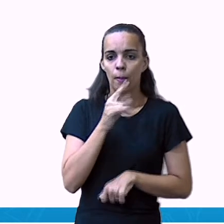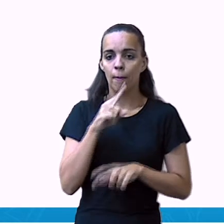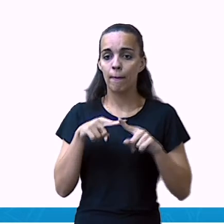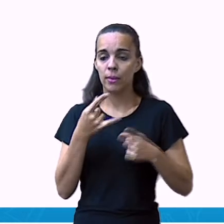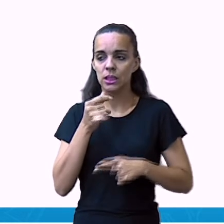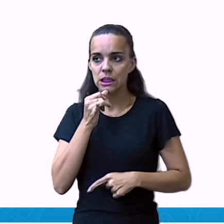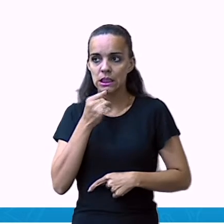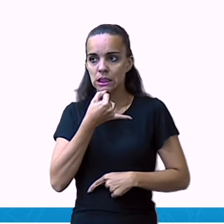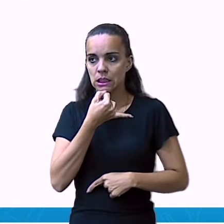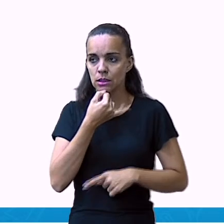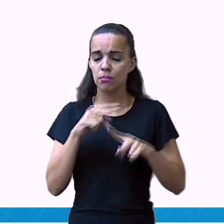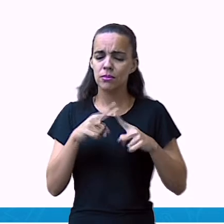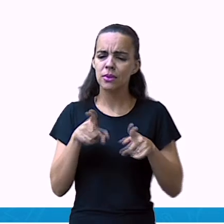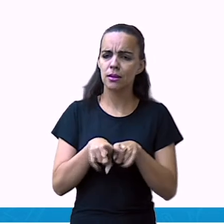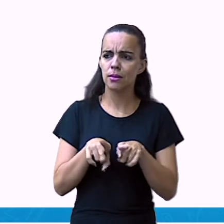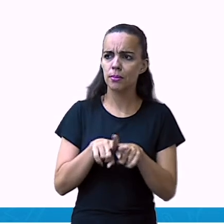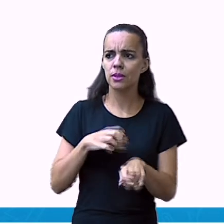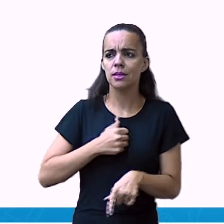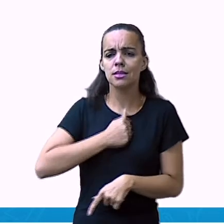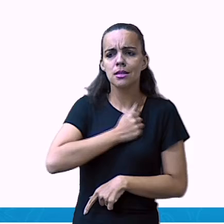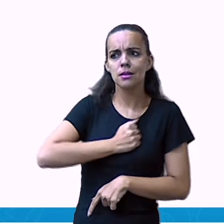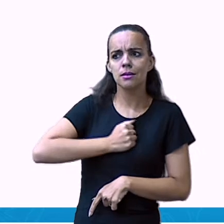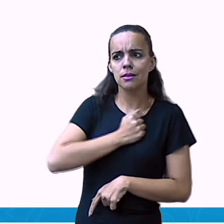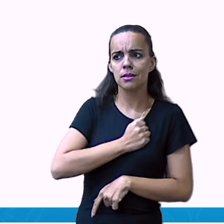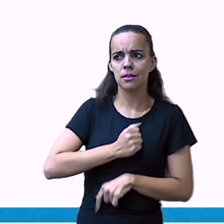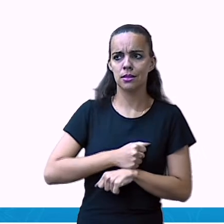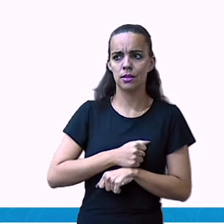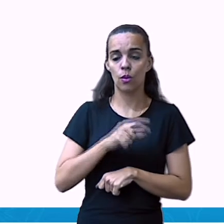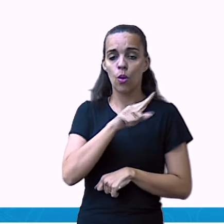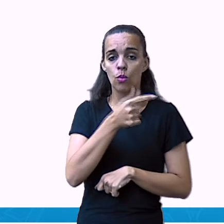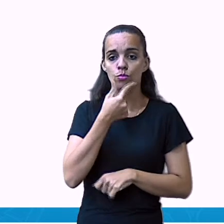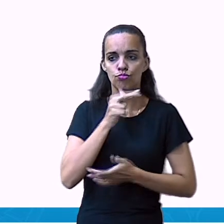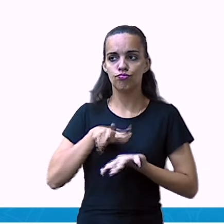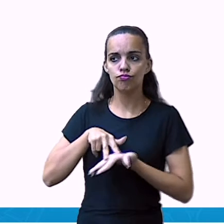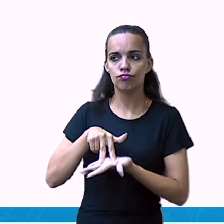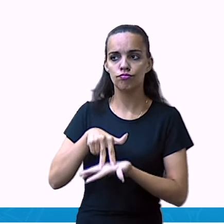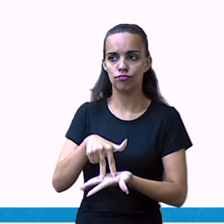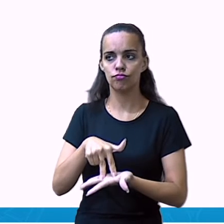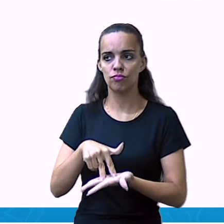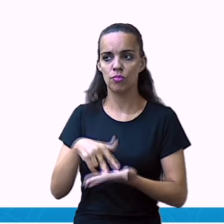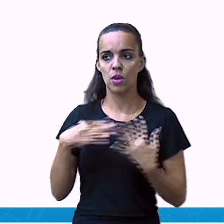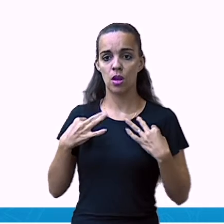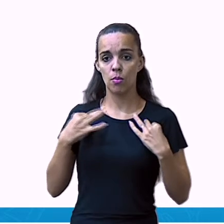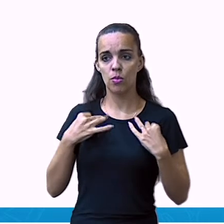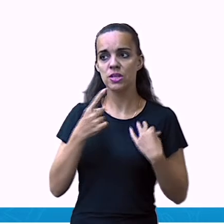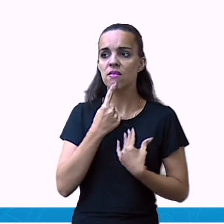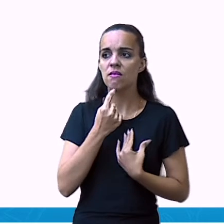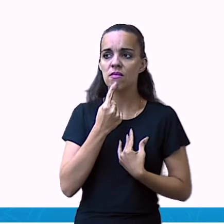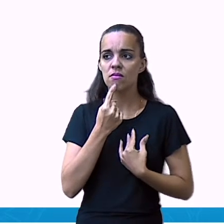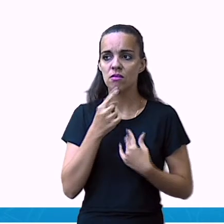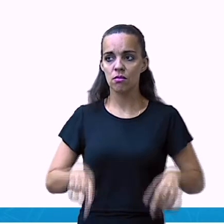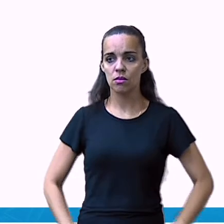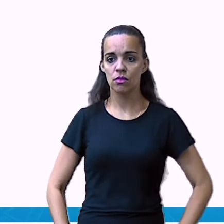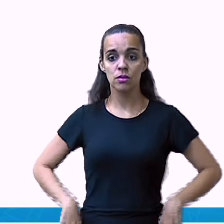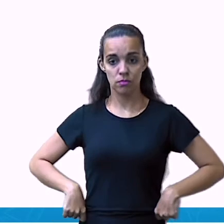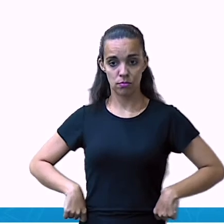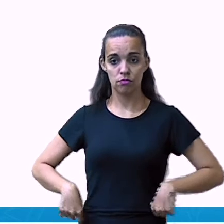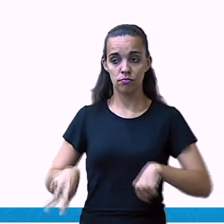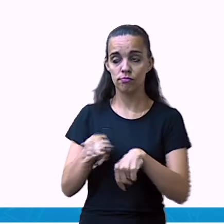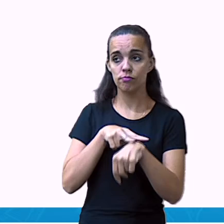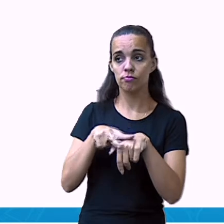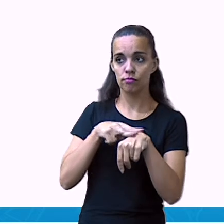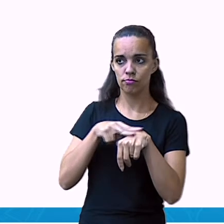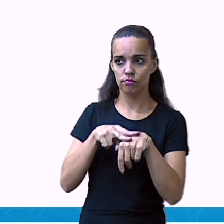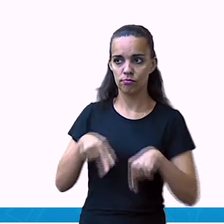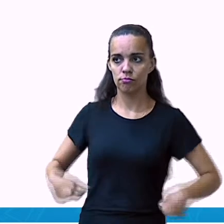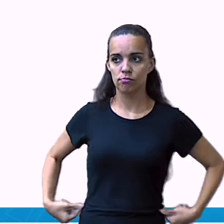espécie de saudade, o Bruno apareceu com a blusa dele vermelha e os calções